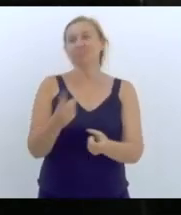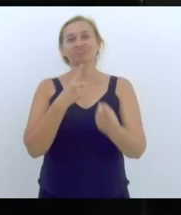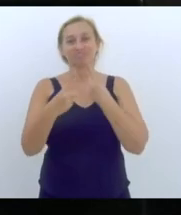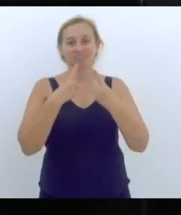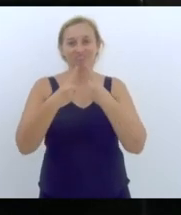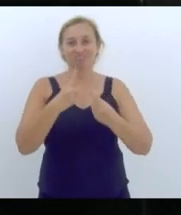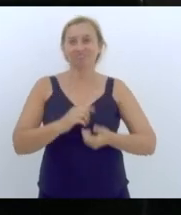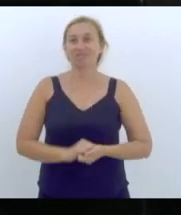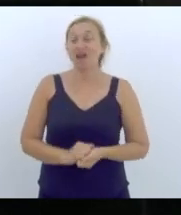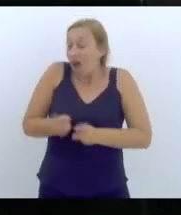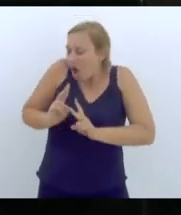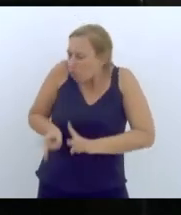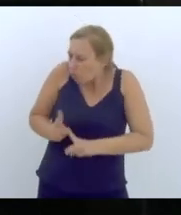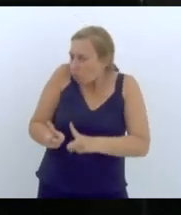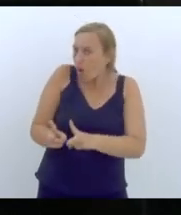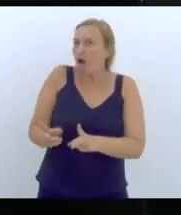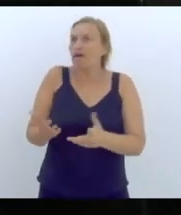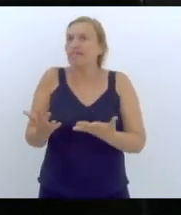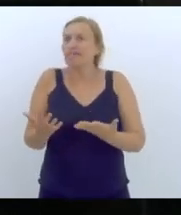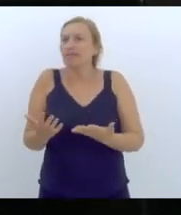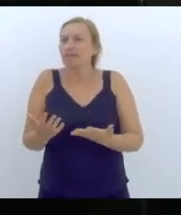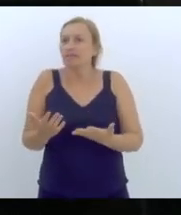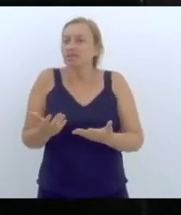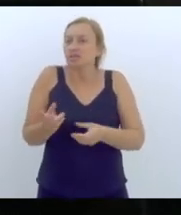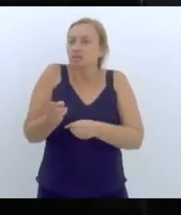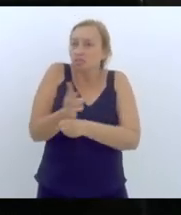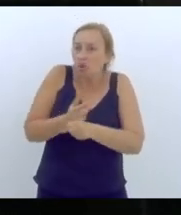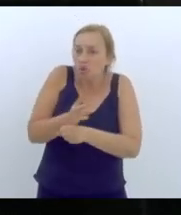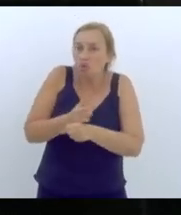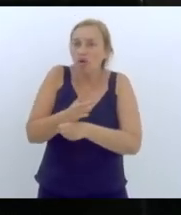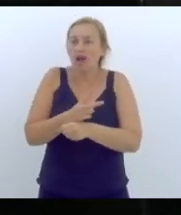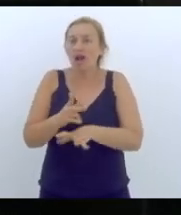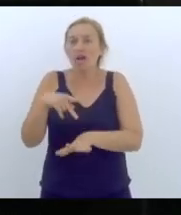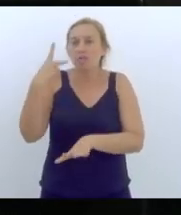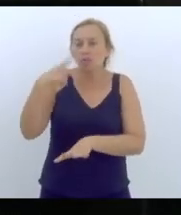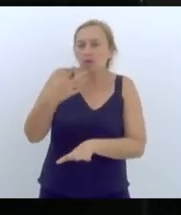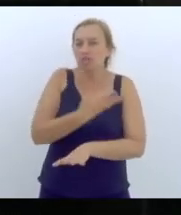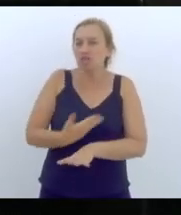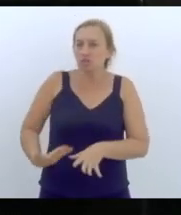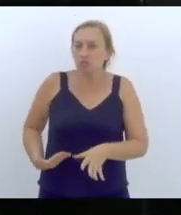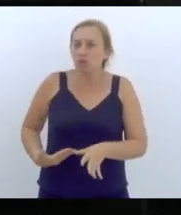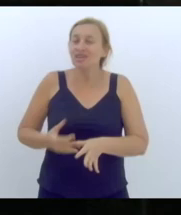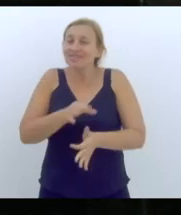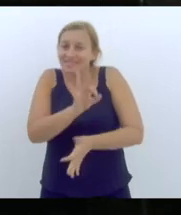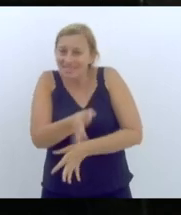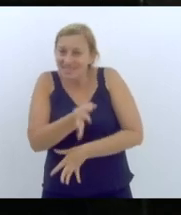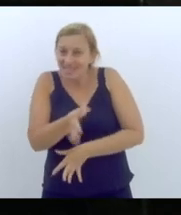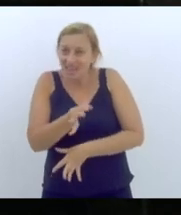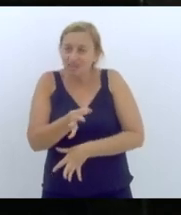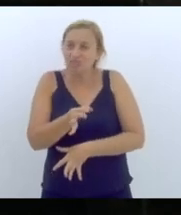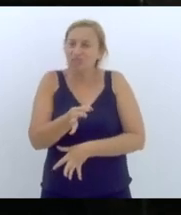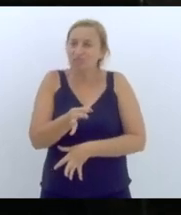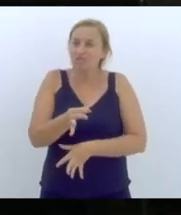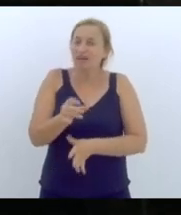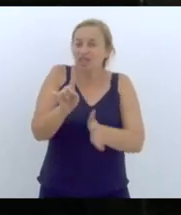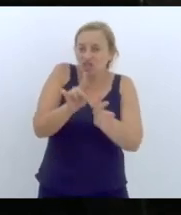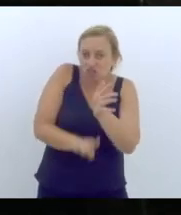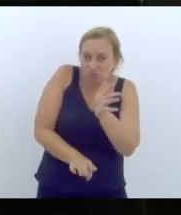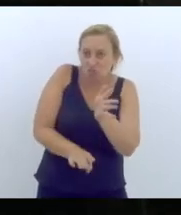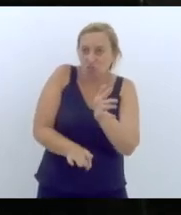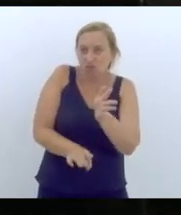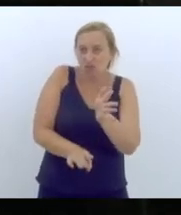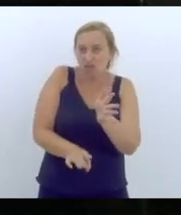debate, a continuidade de buscas de políticas públicas que, de fato, vão minimizar